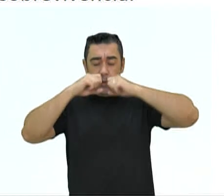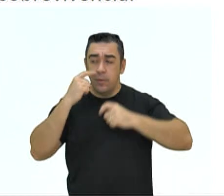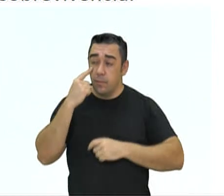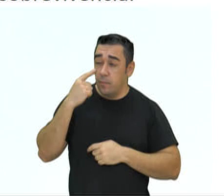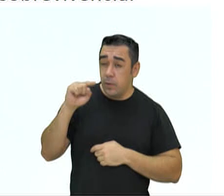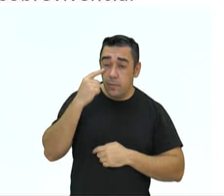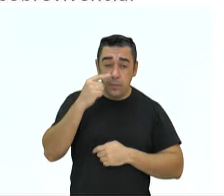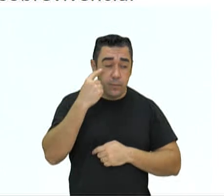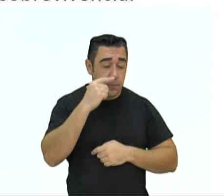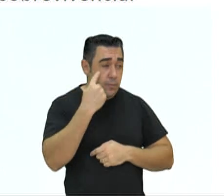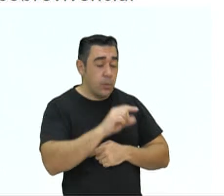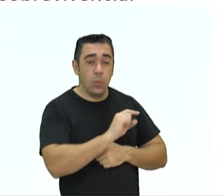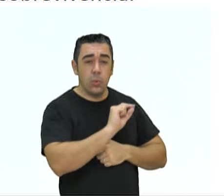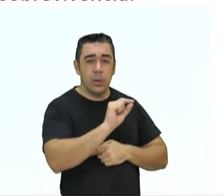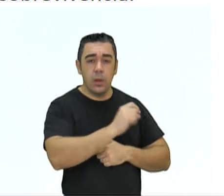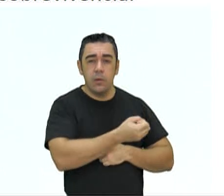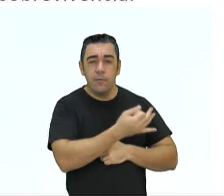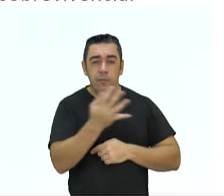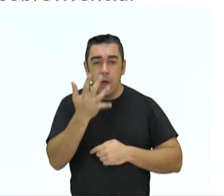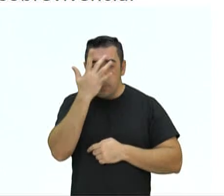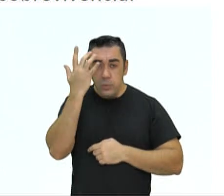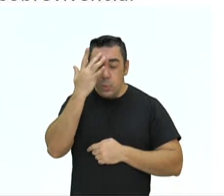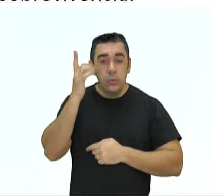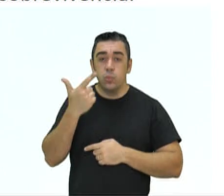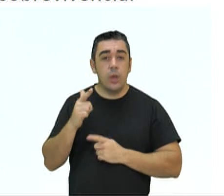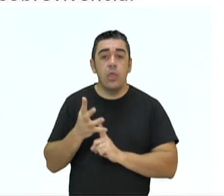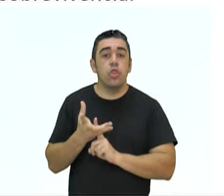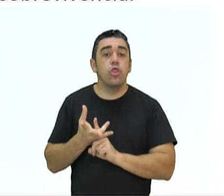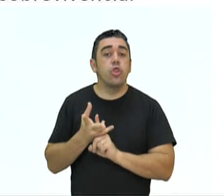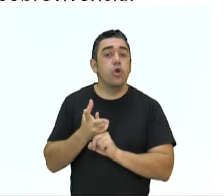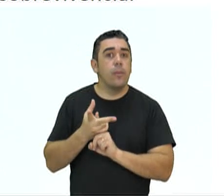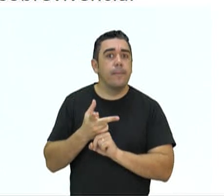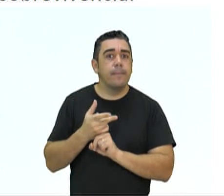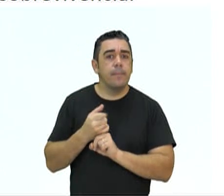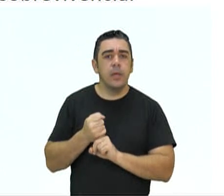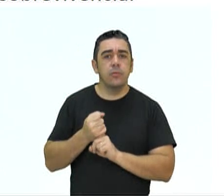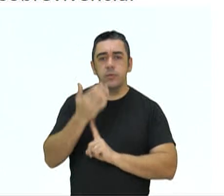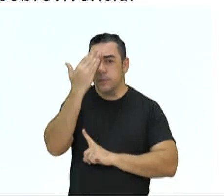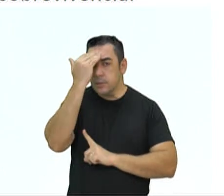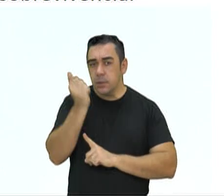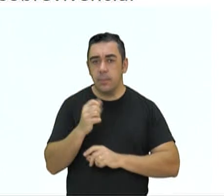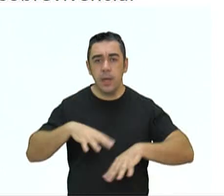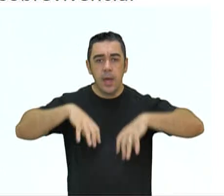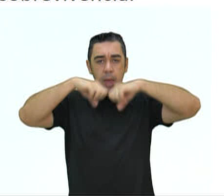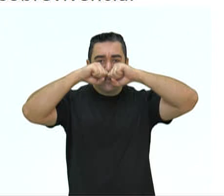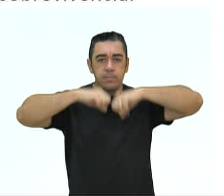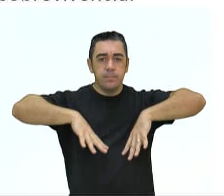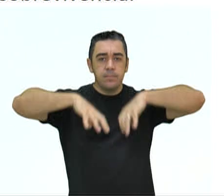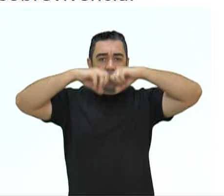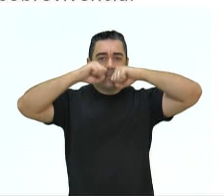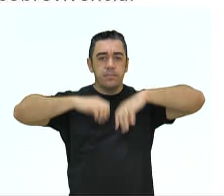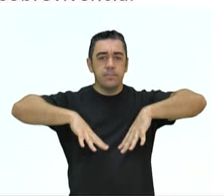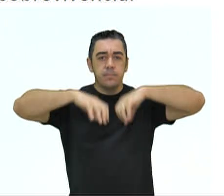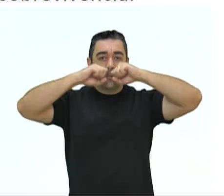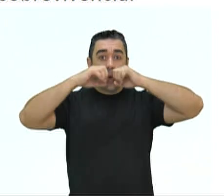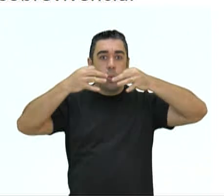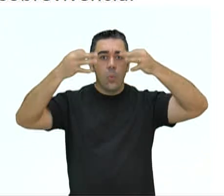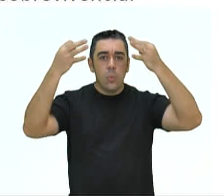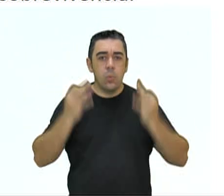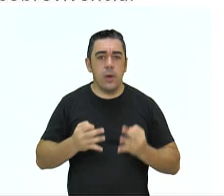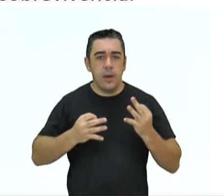os milhões e milhões que nunca aprenderam a dominar a arte da respiração correta. Então essa aqui é uma definição